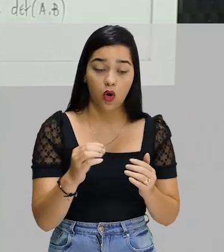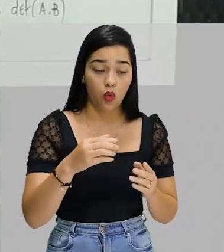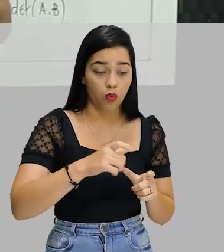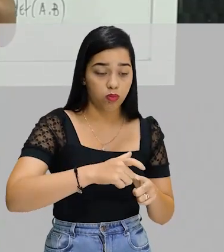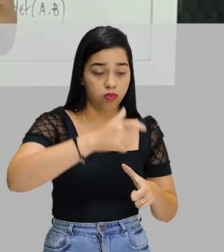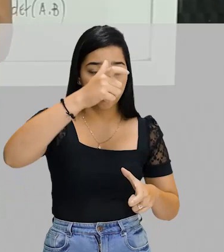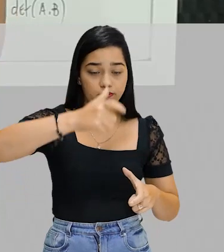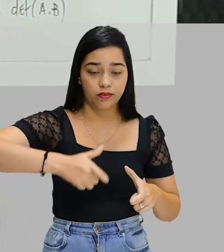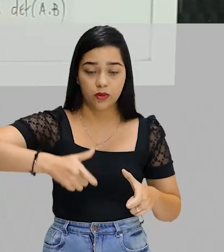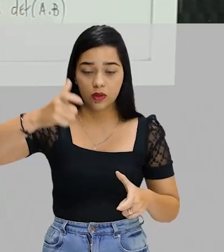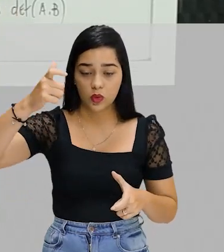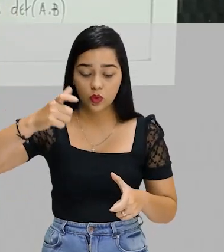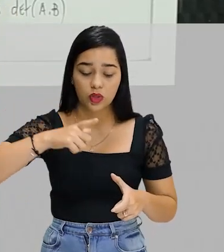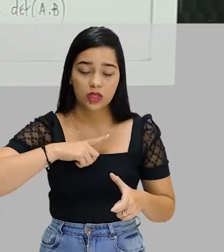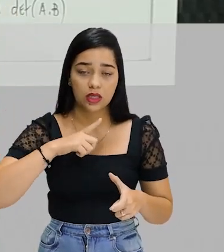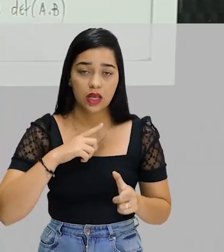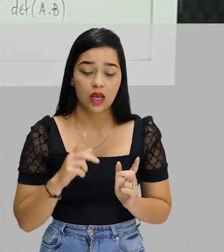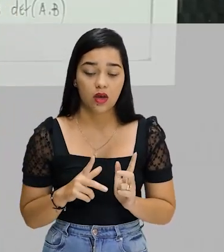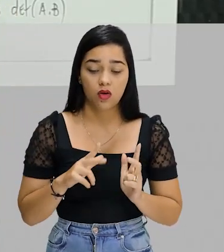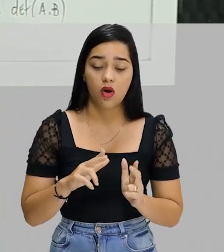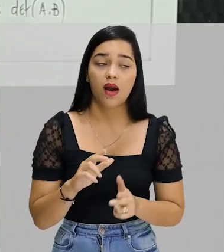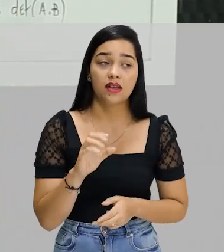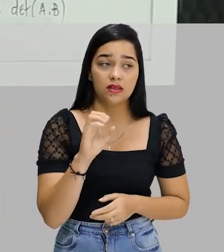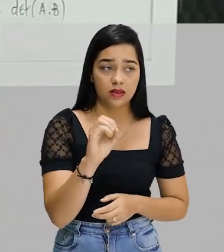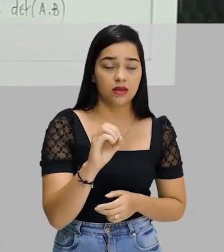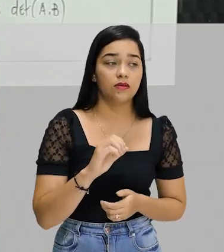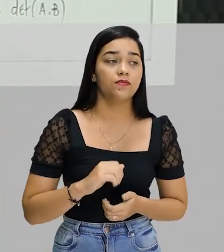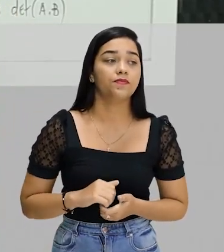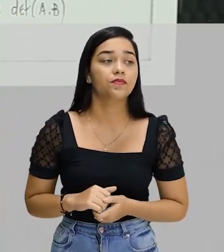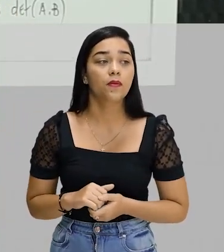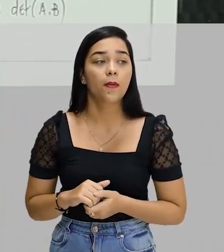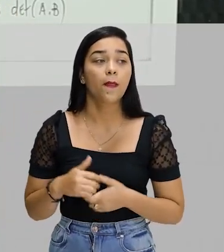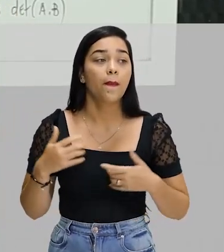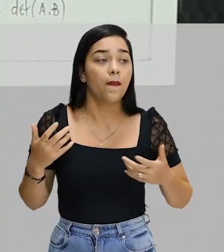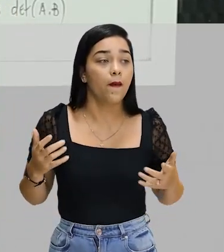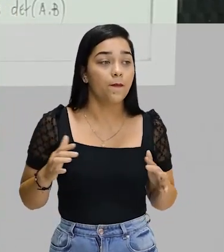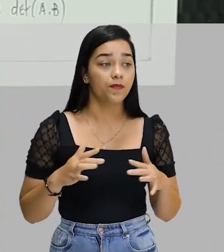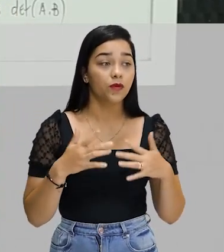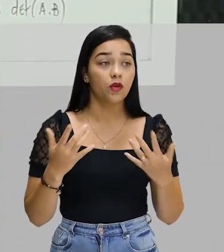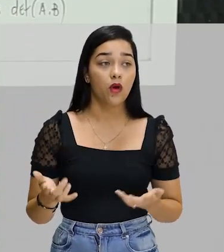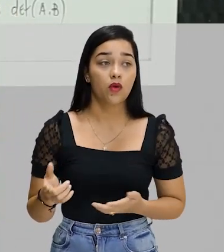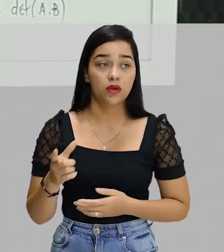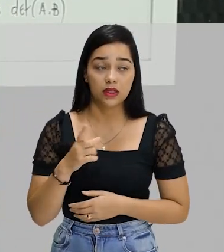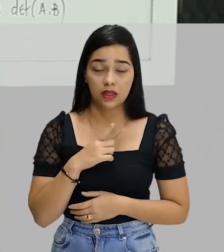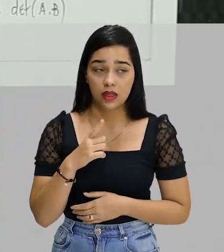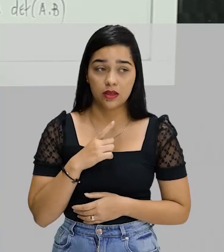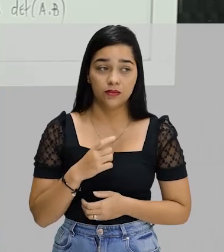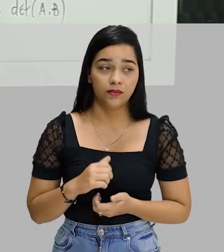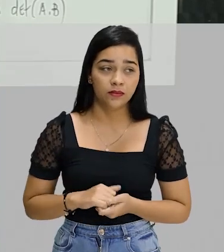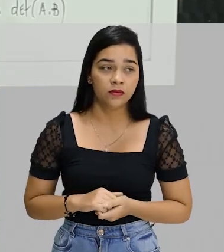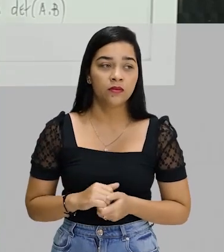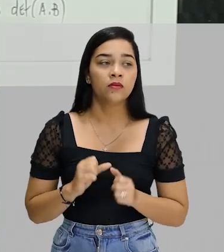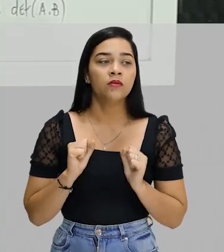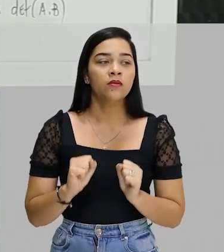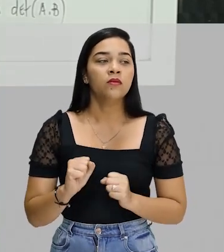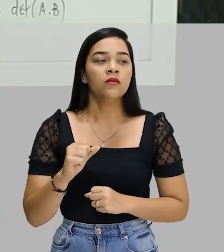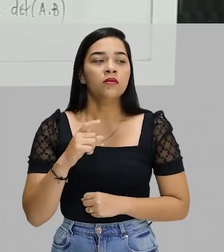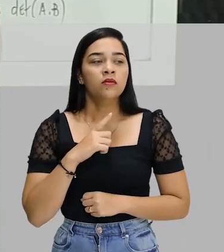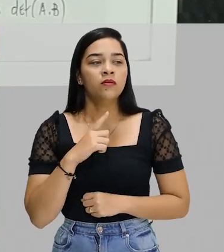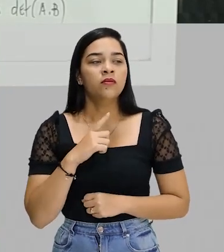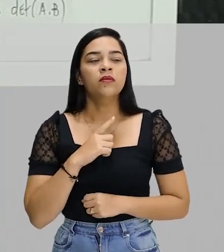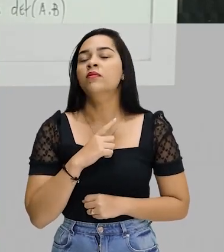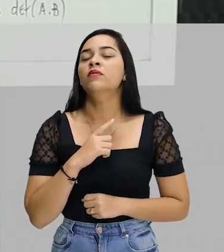o determinante dessa matriz é zero também. Tá? Então, qual a justificativa para que essas matrizes